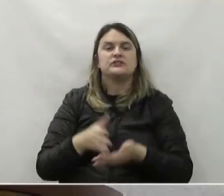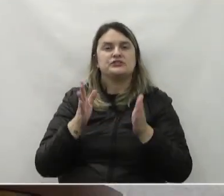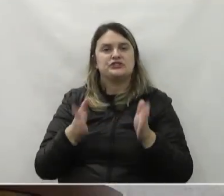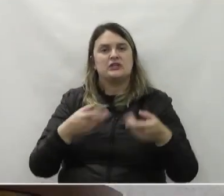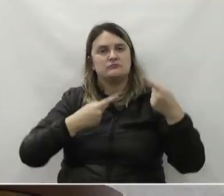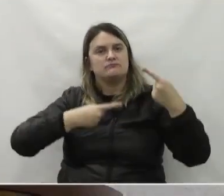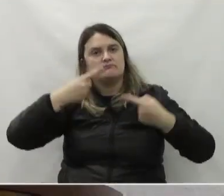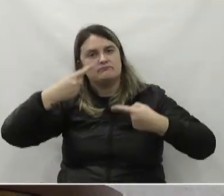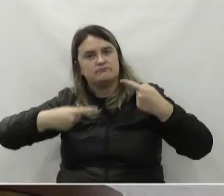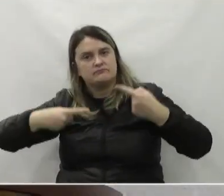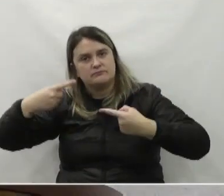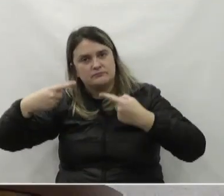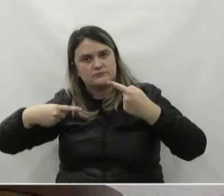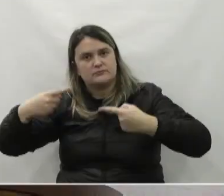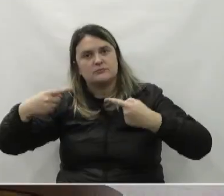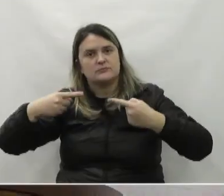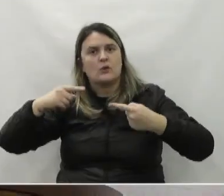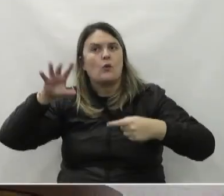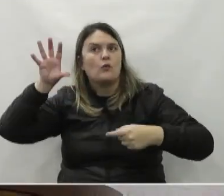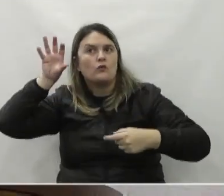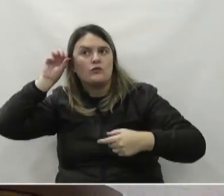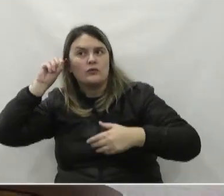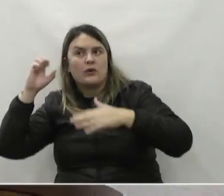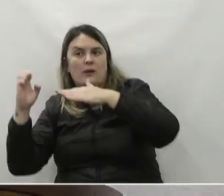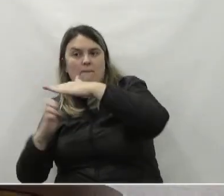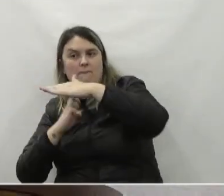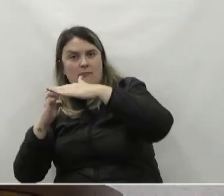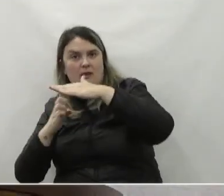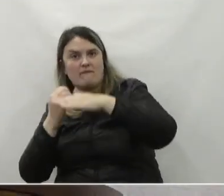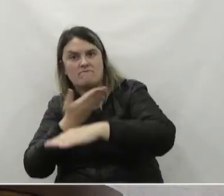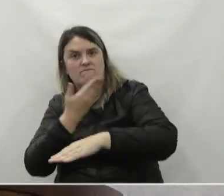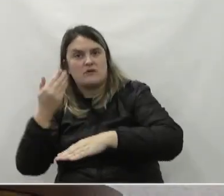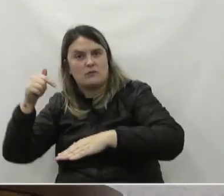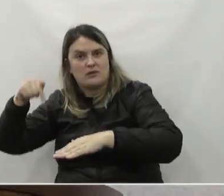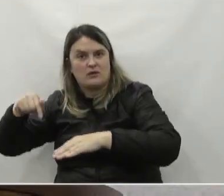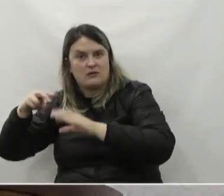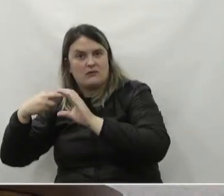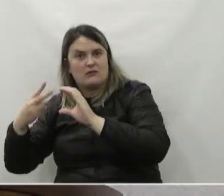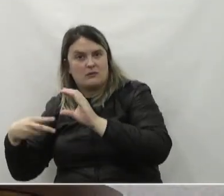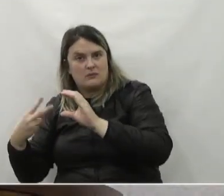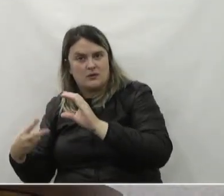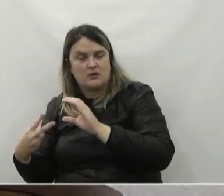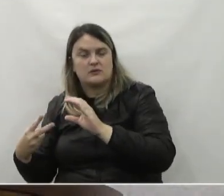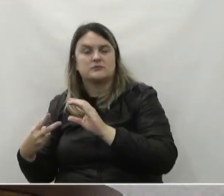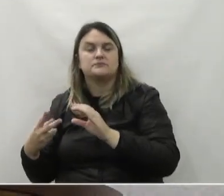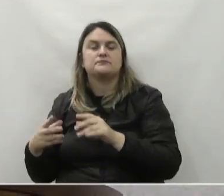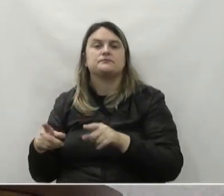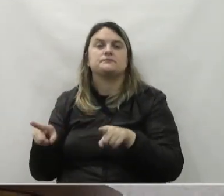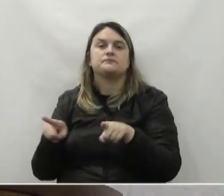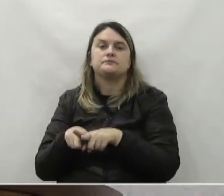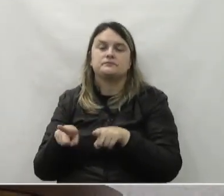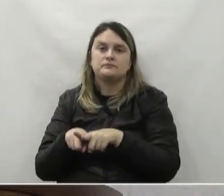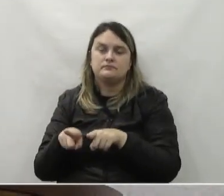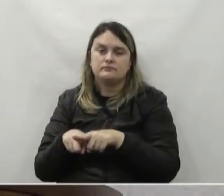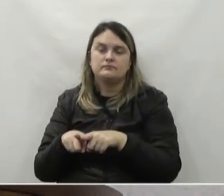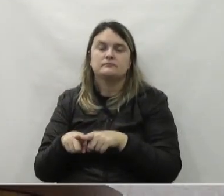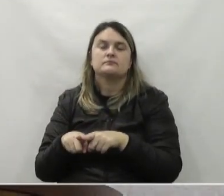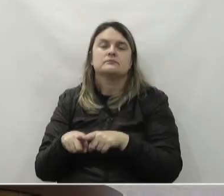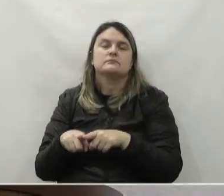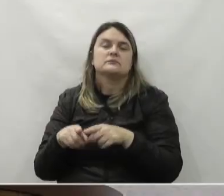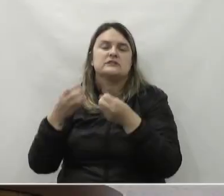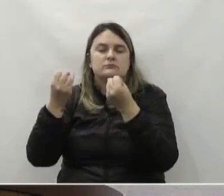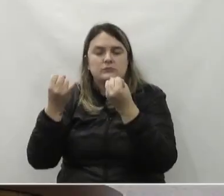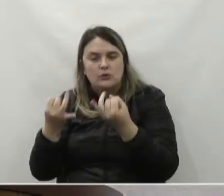discutiu bastante, a gente escutou a empresa aqui na Câmara Municipal, a empresa também, por mais uma